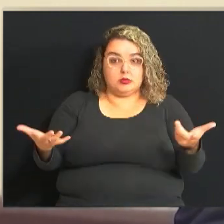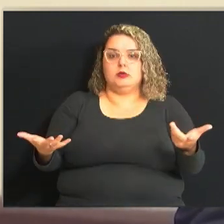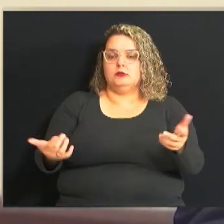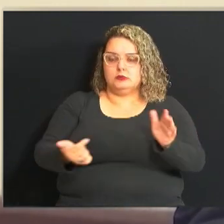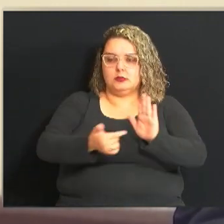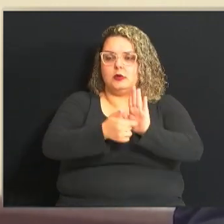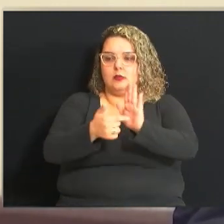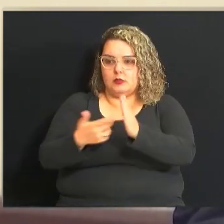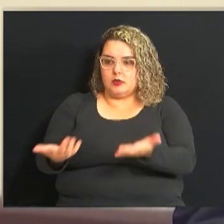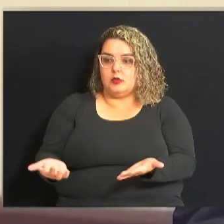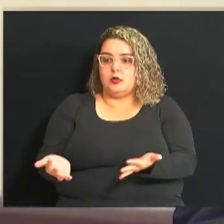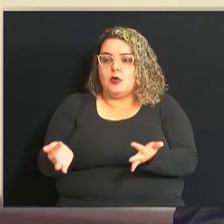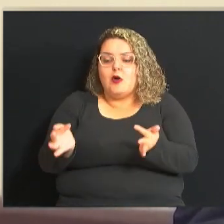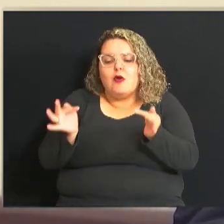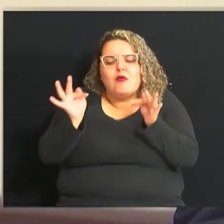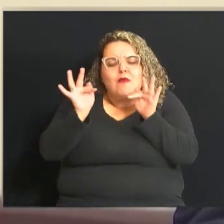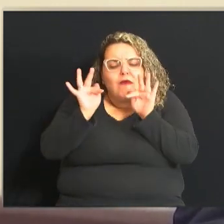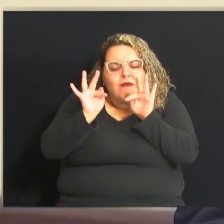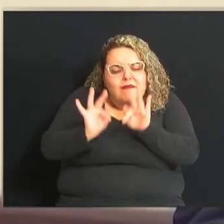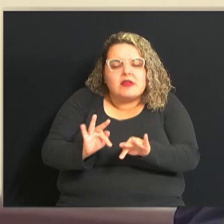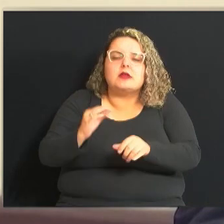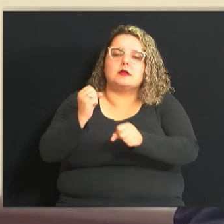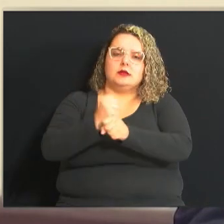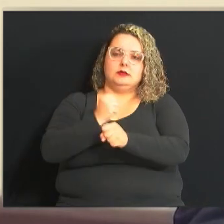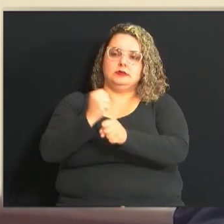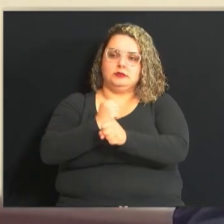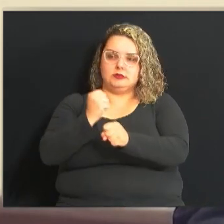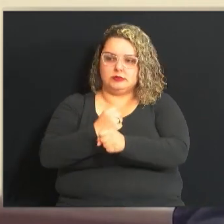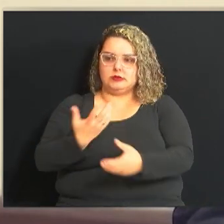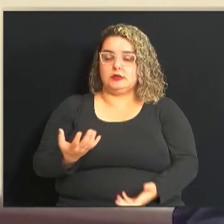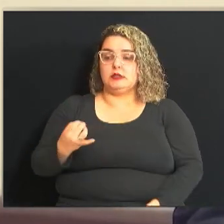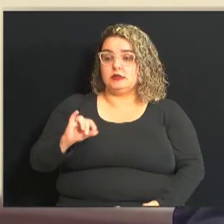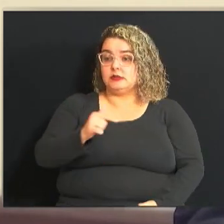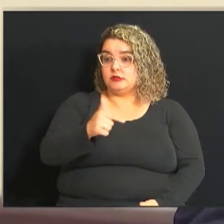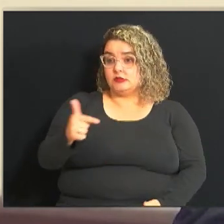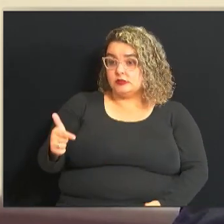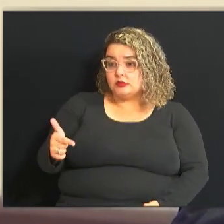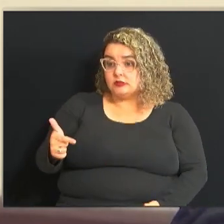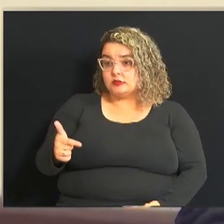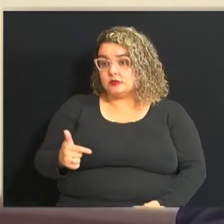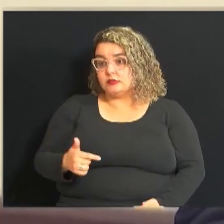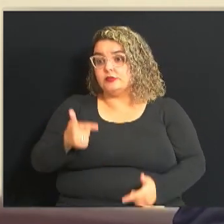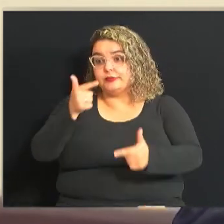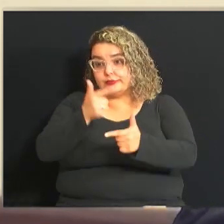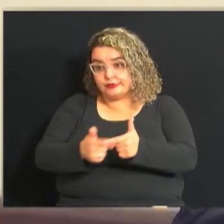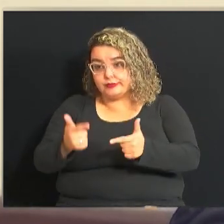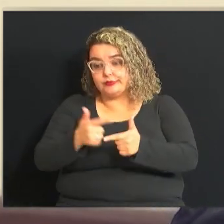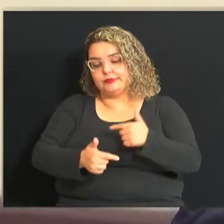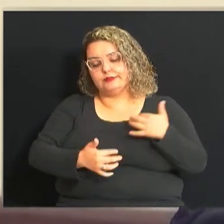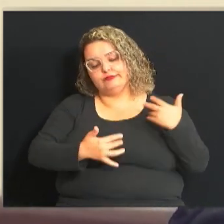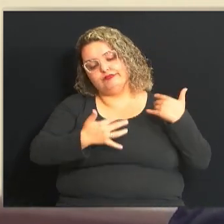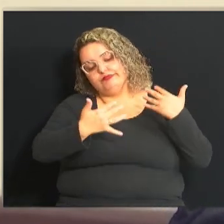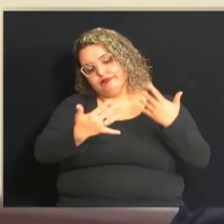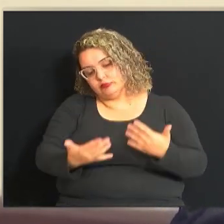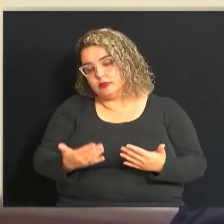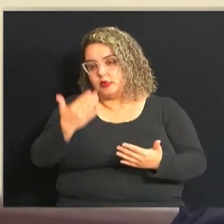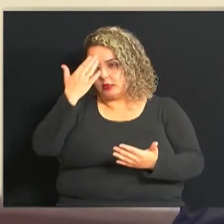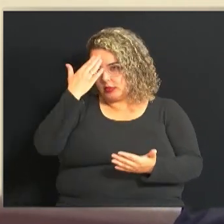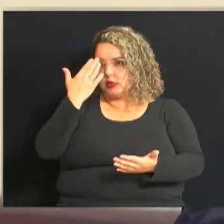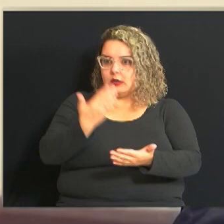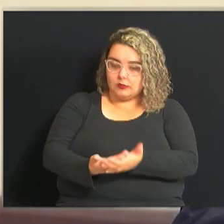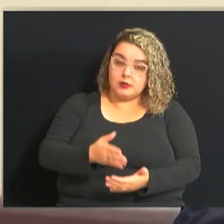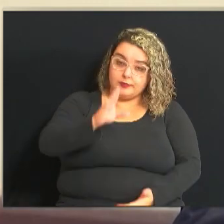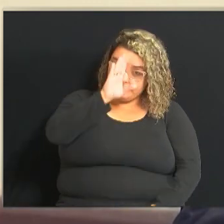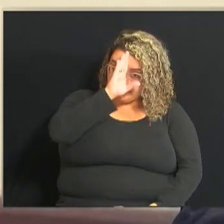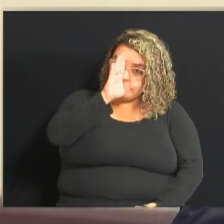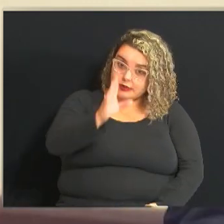nós estamos no finalzinho dessa obra, que se não tivéssemos tido alguns percalços, e eu creio que